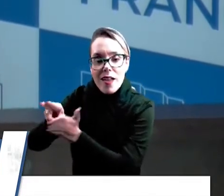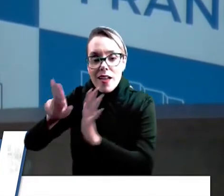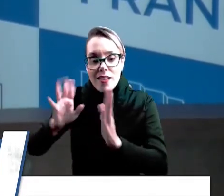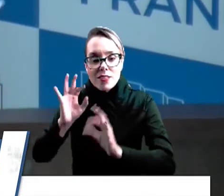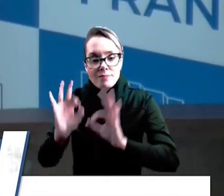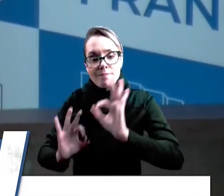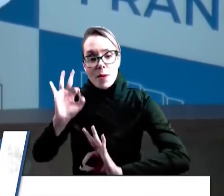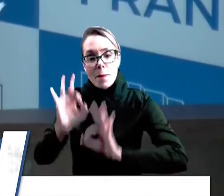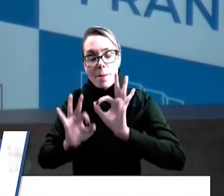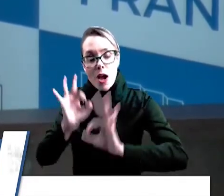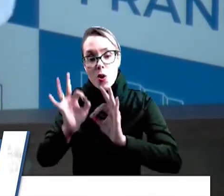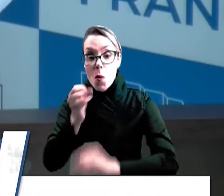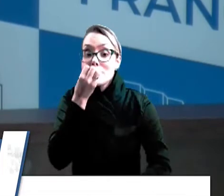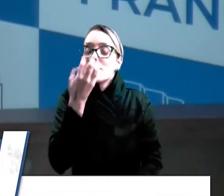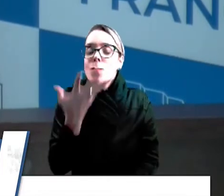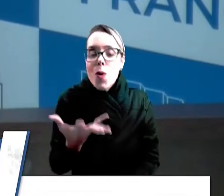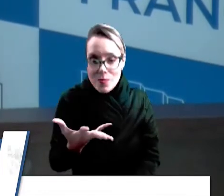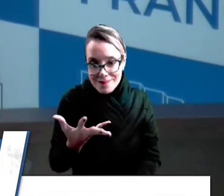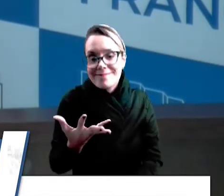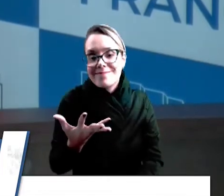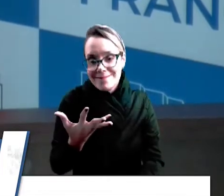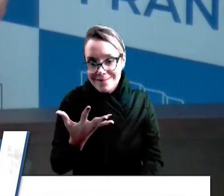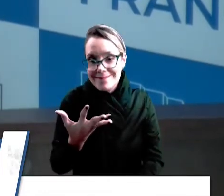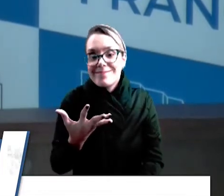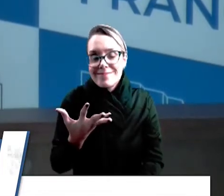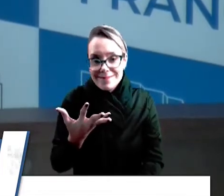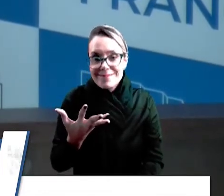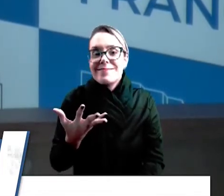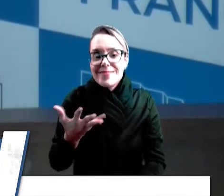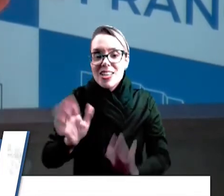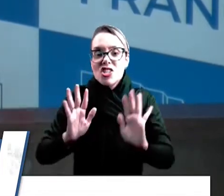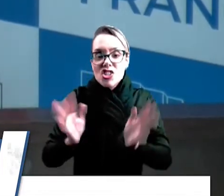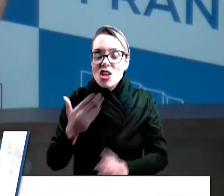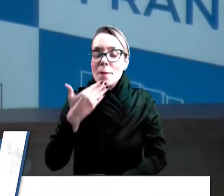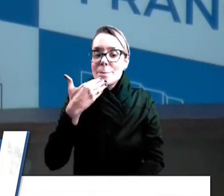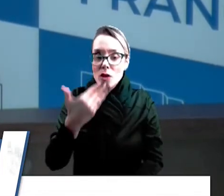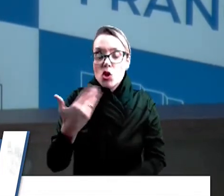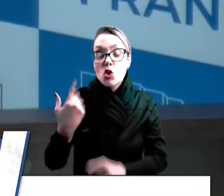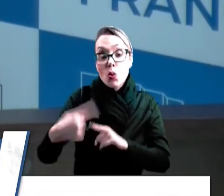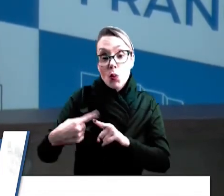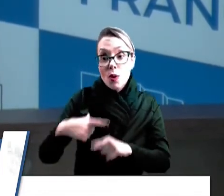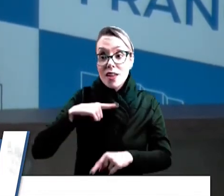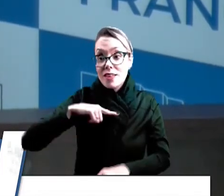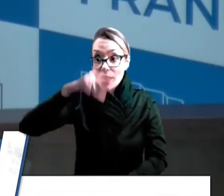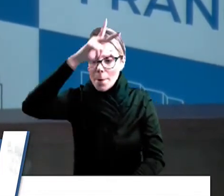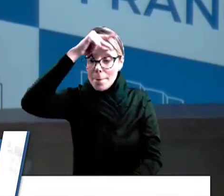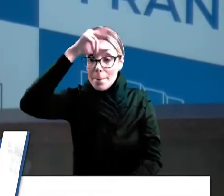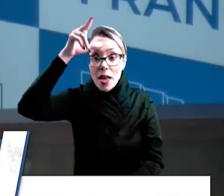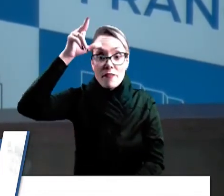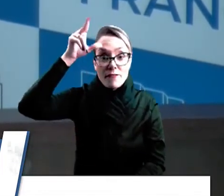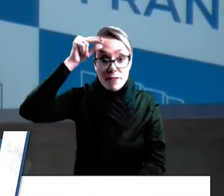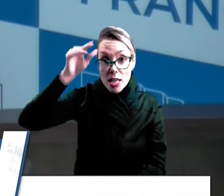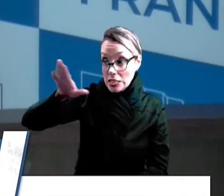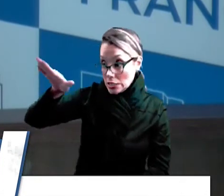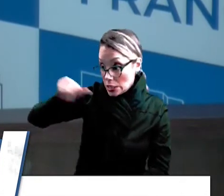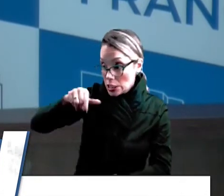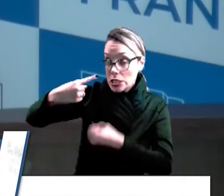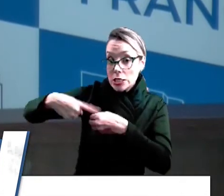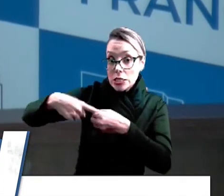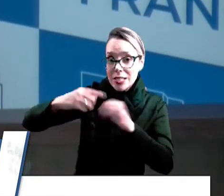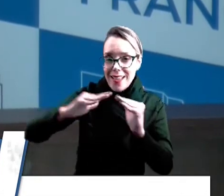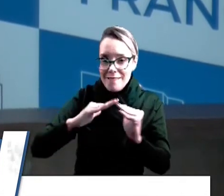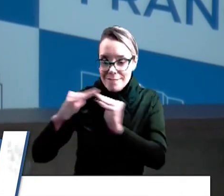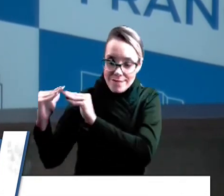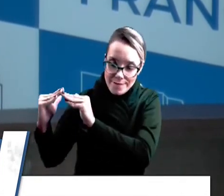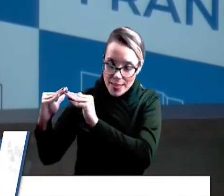que nós fizemos, né, que chamou os prefeitos da cidade vizinha, Lourdinha, para poder ajudar a Santa Casa de